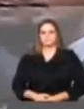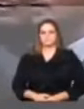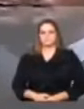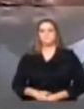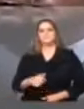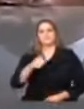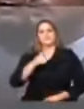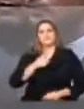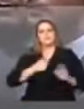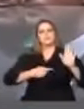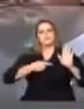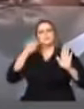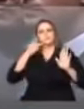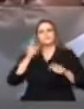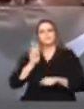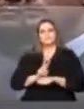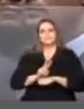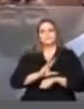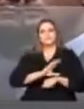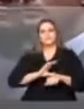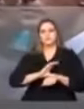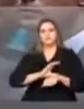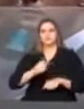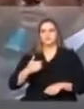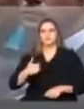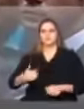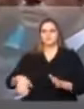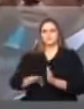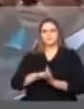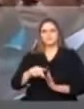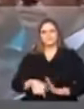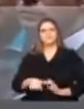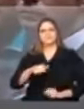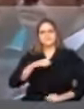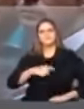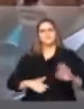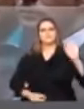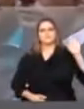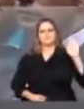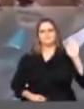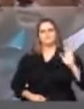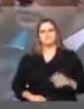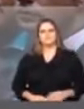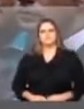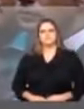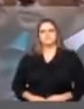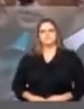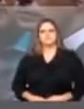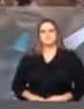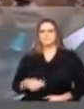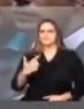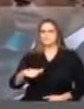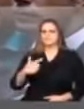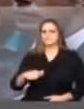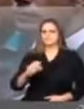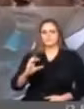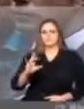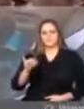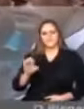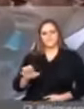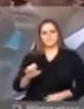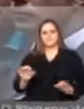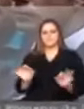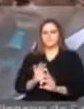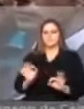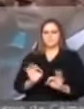Porque prometi defender a Constituição quando cheguei nessa casa, porque não há crime de